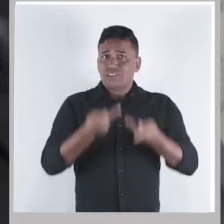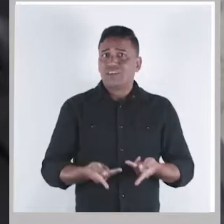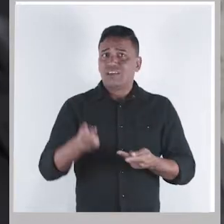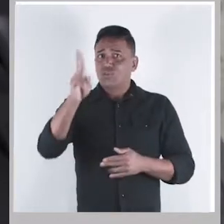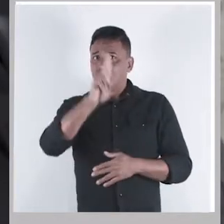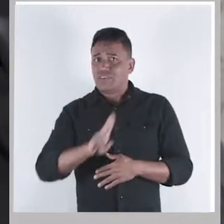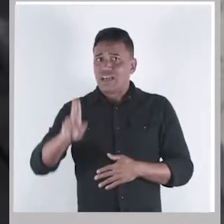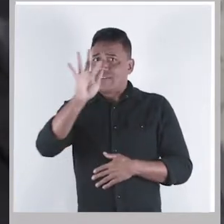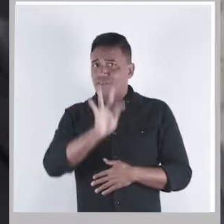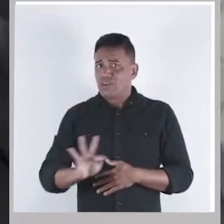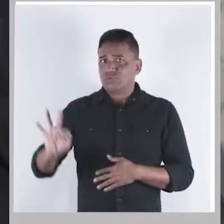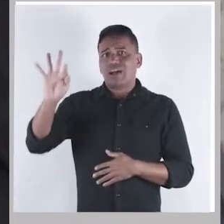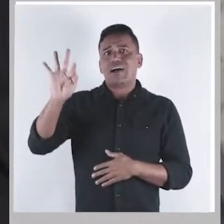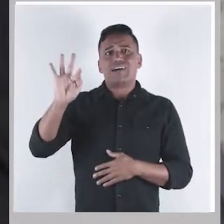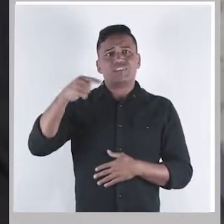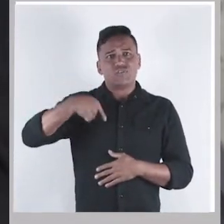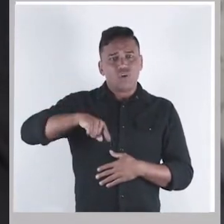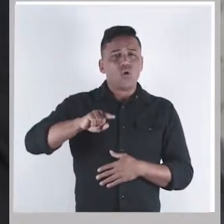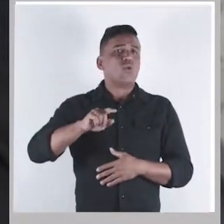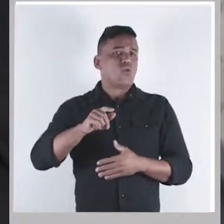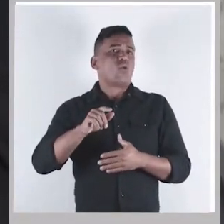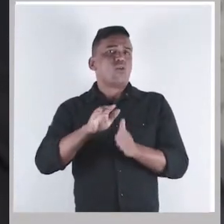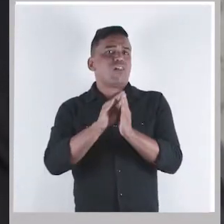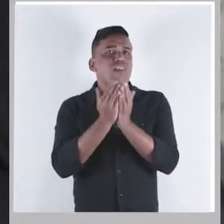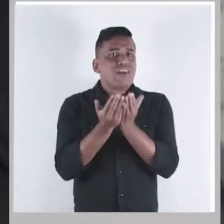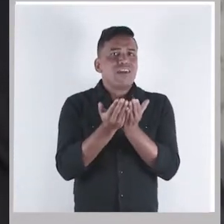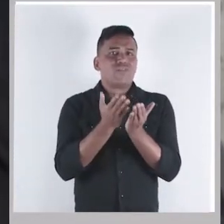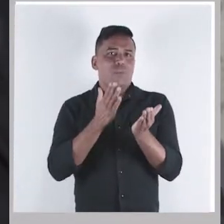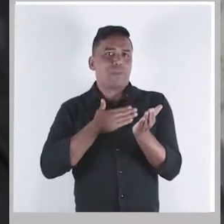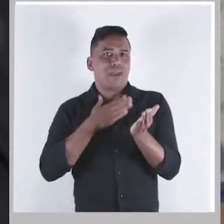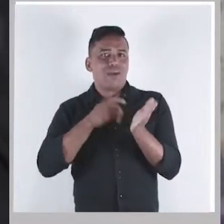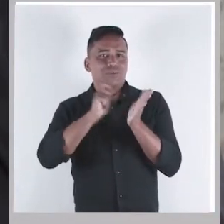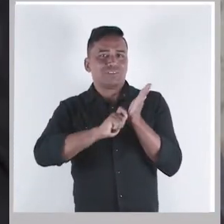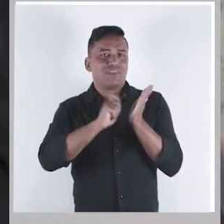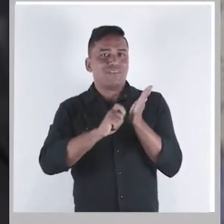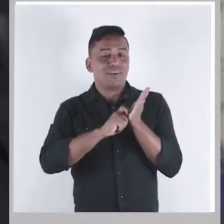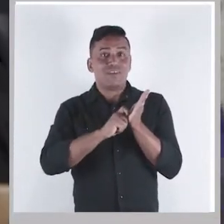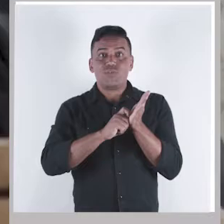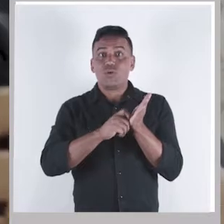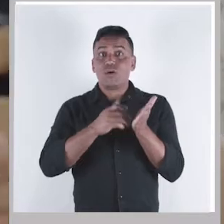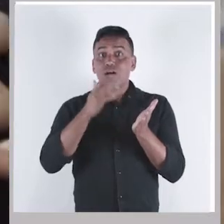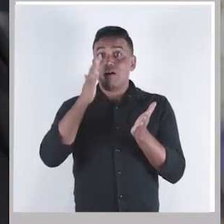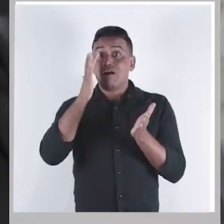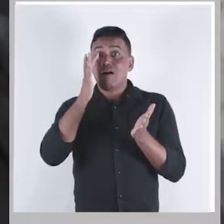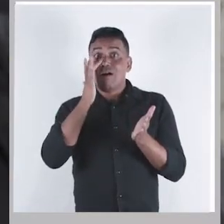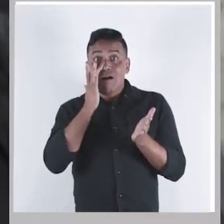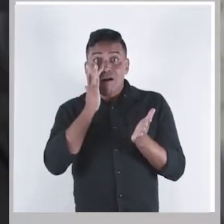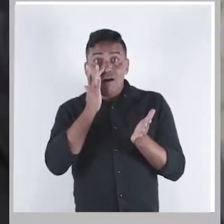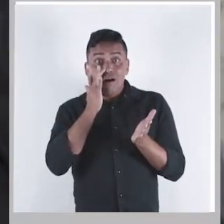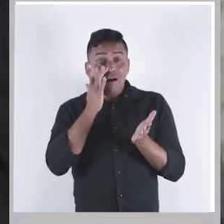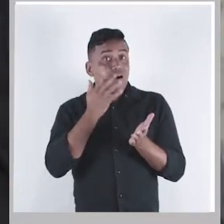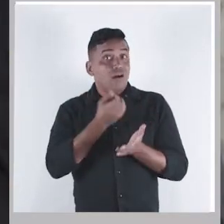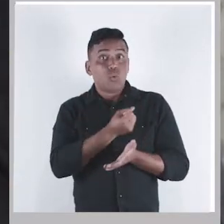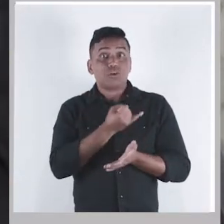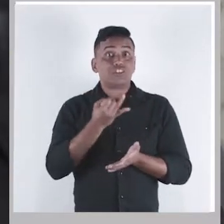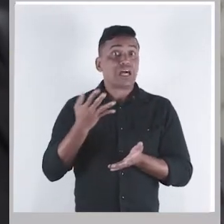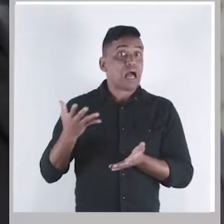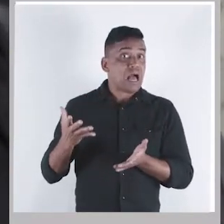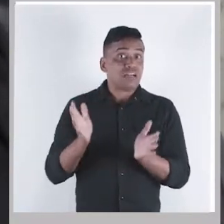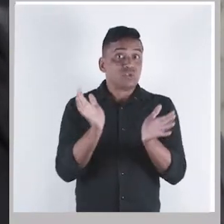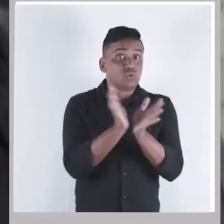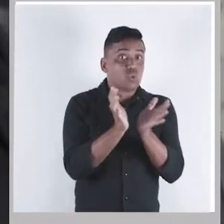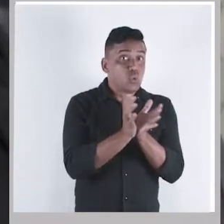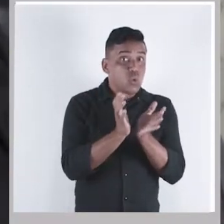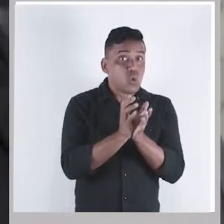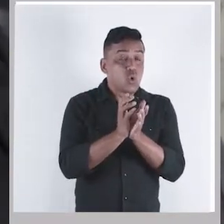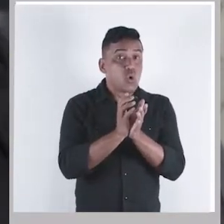né? Eu fui estudar em Florianópolis, né? Santa Catarina é um estado majoritariamente branco.